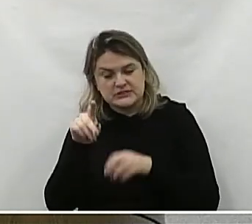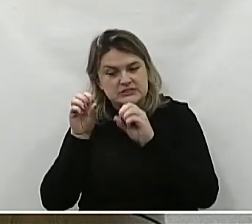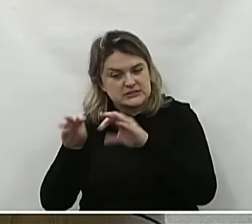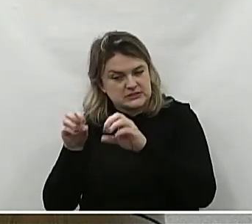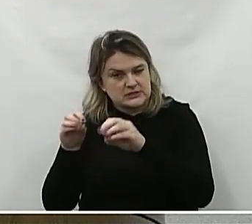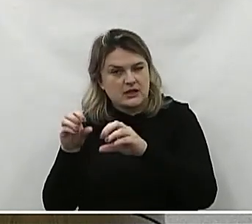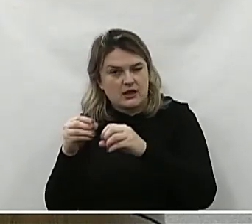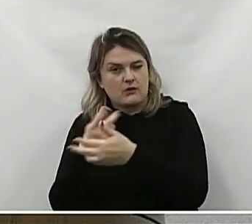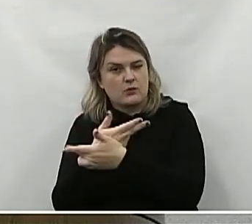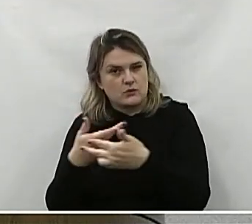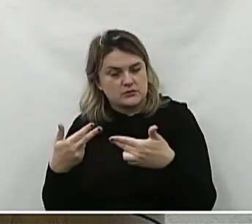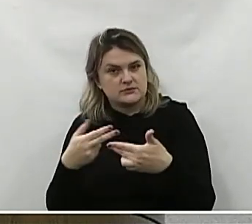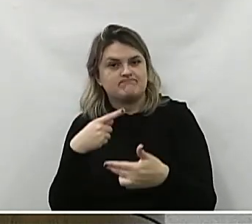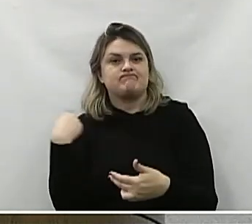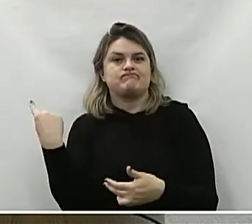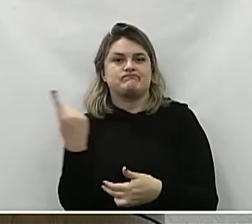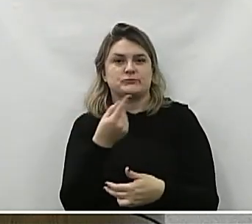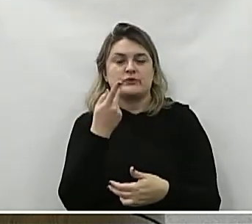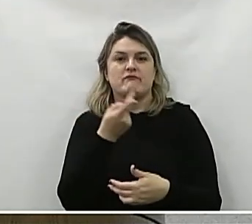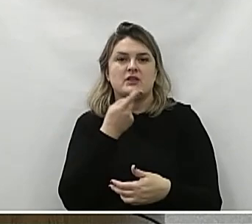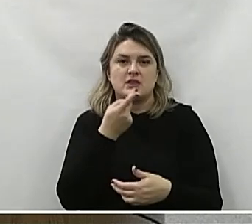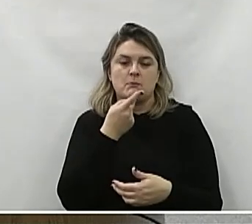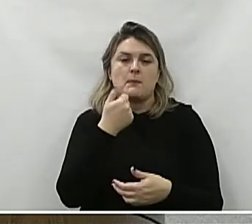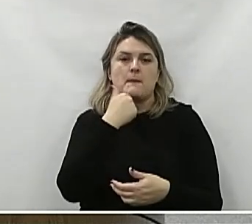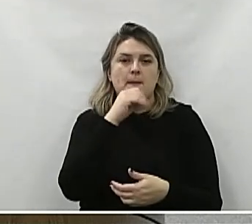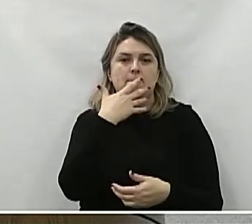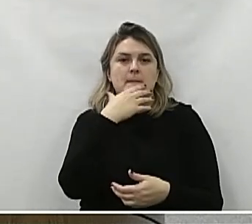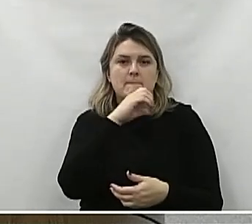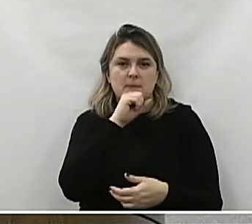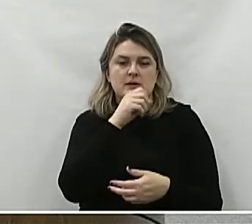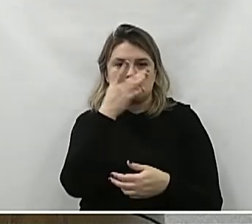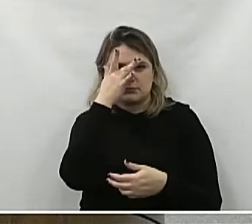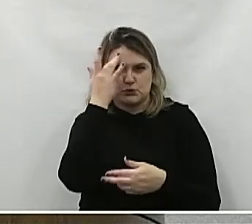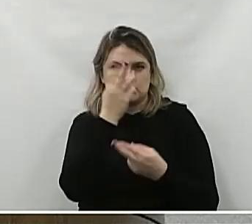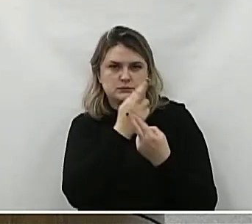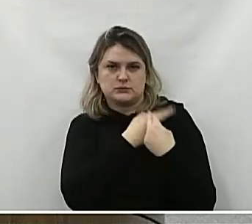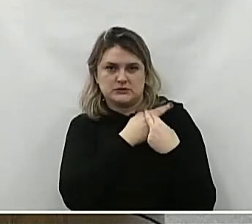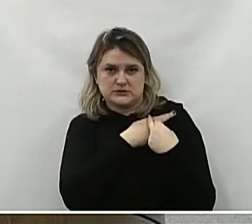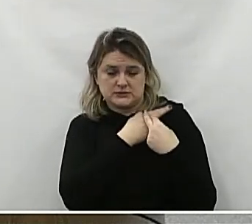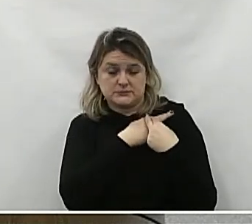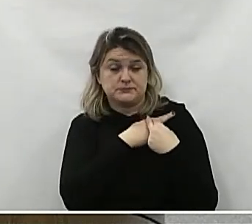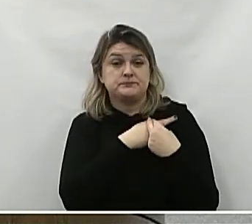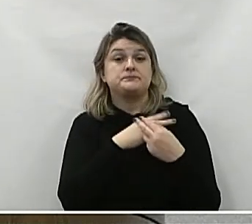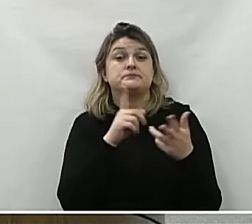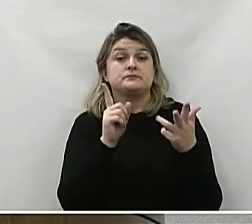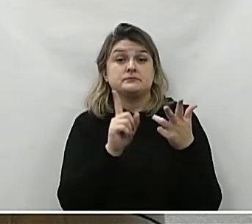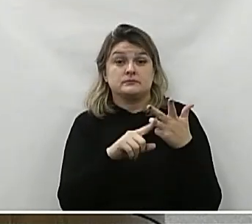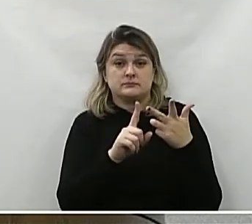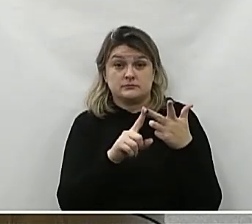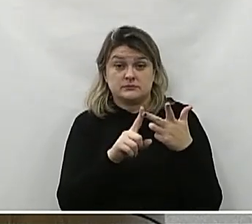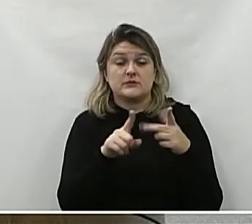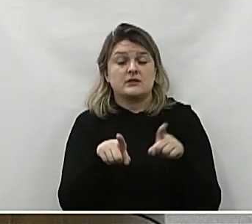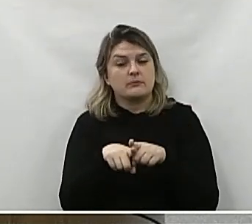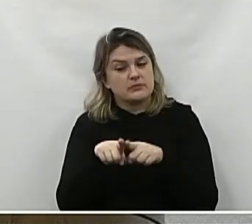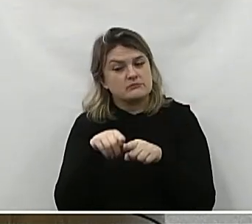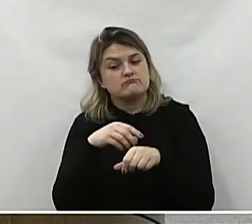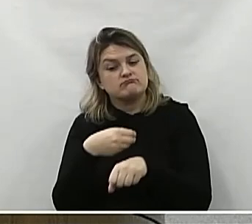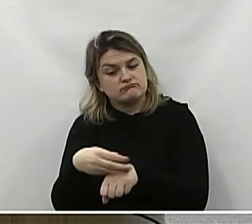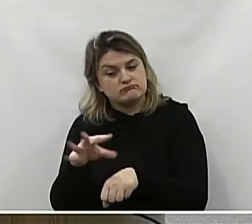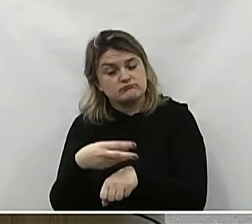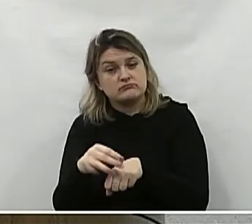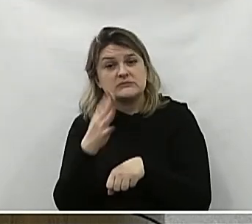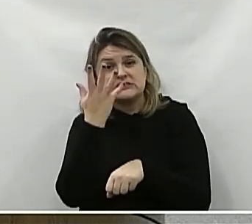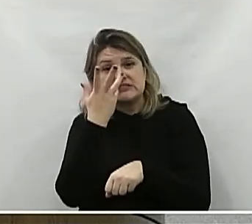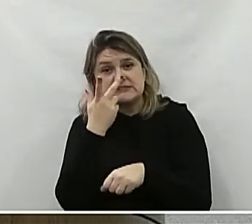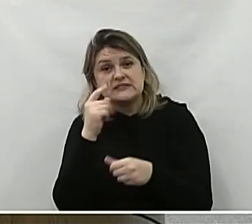parte de um treinamento nós falamos também com os pais e os responsáveis por essas crianças e também conversamos com as crianças e